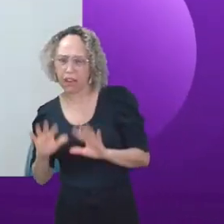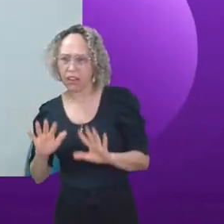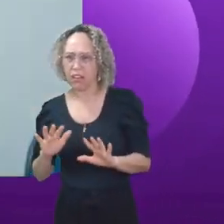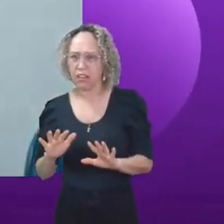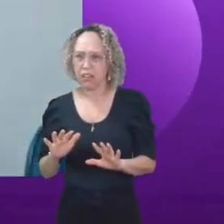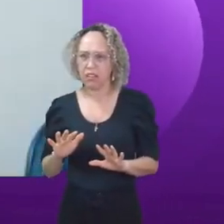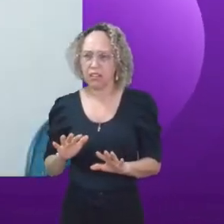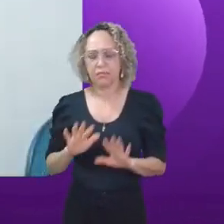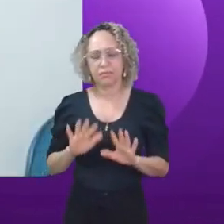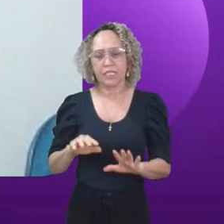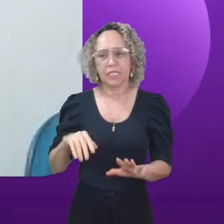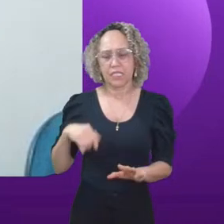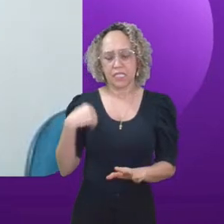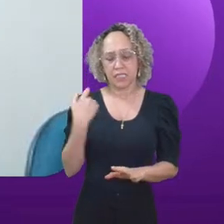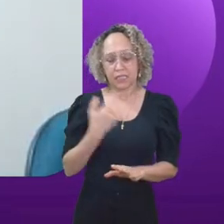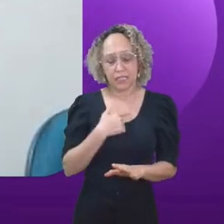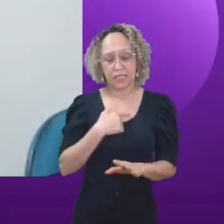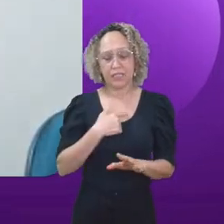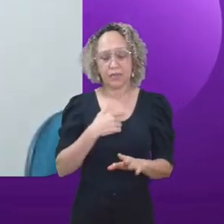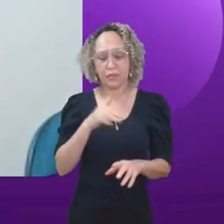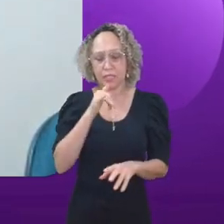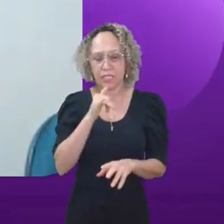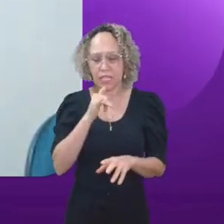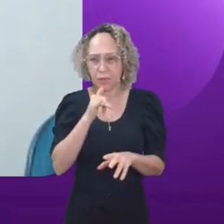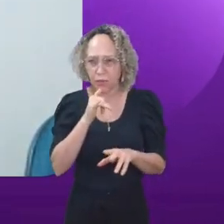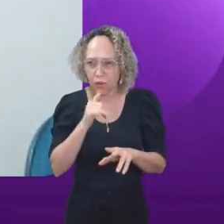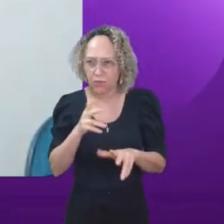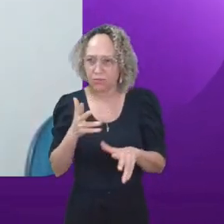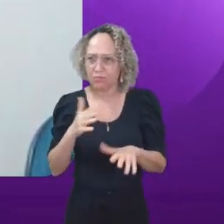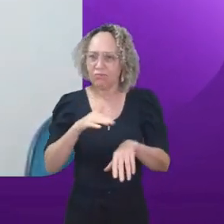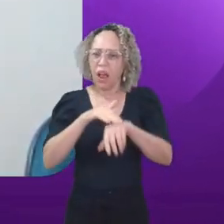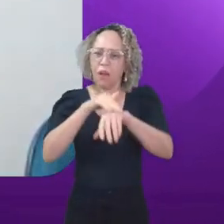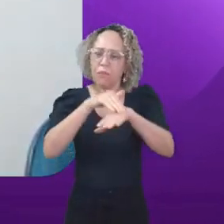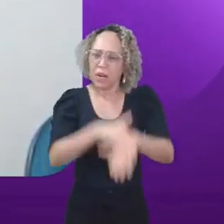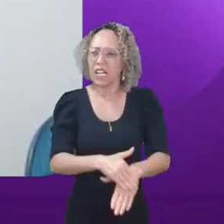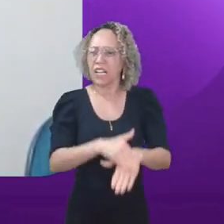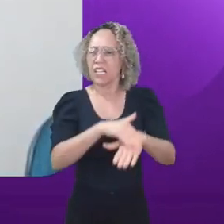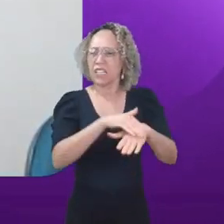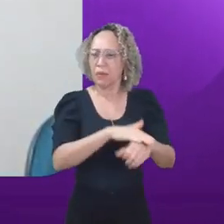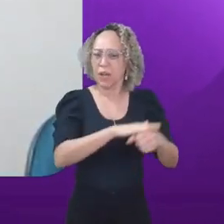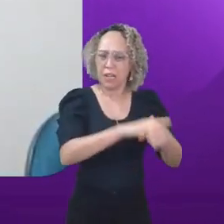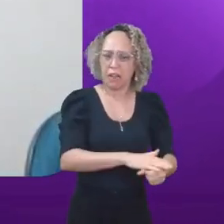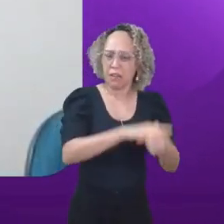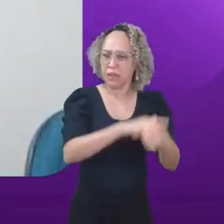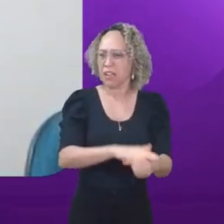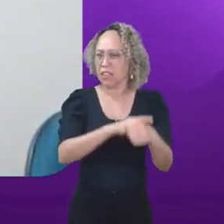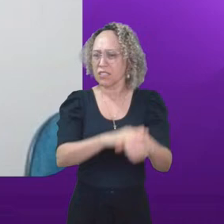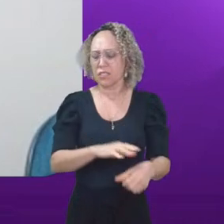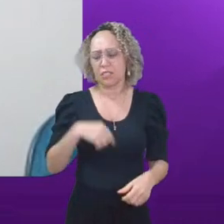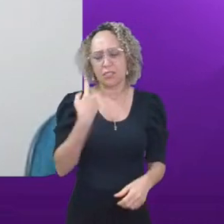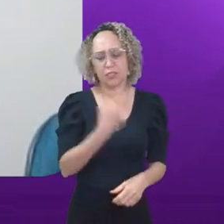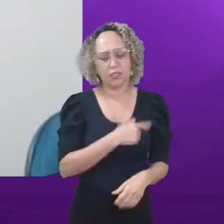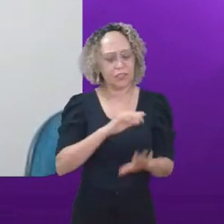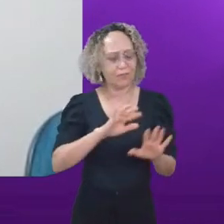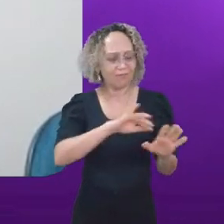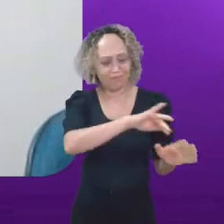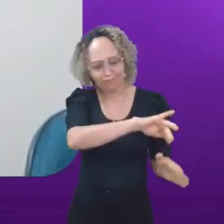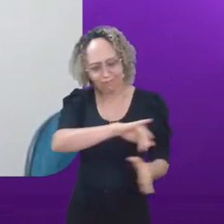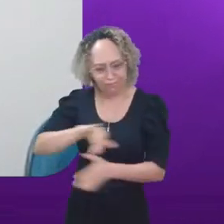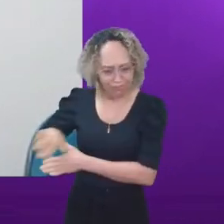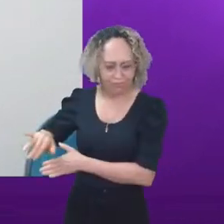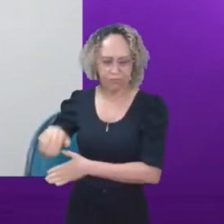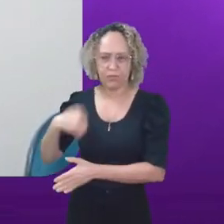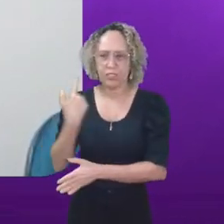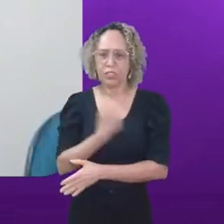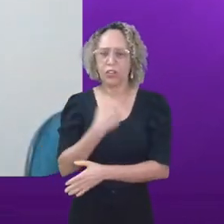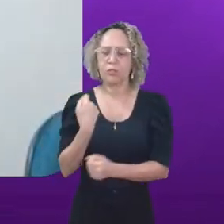onde os nossos aparecessem menos, né? A gente precisa agora ter a voz, ter a vez, né, de escrever essas histórias. E para isso a gente precisa estar